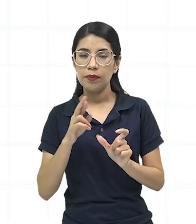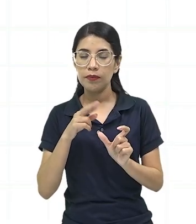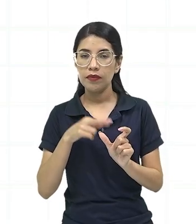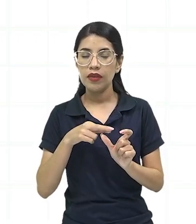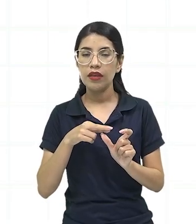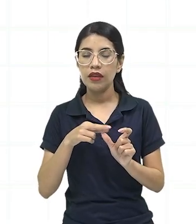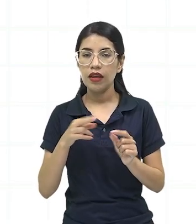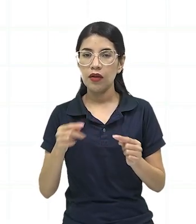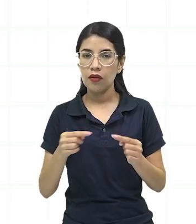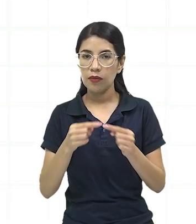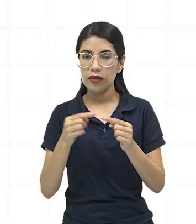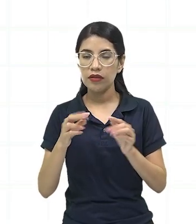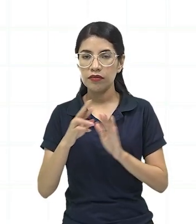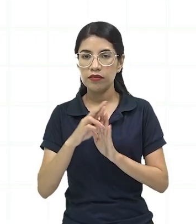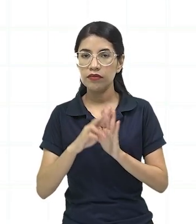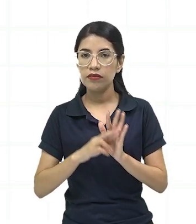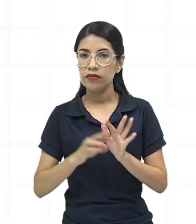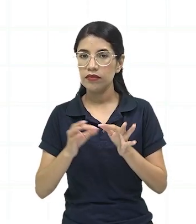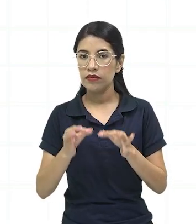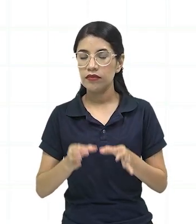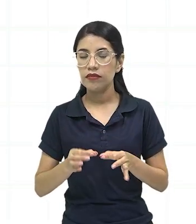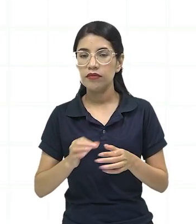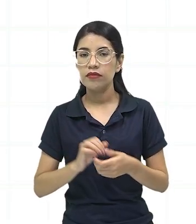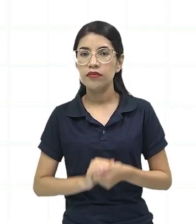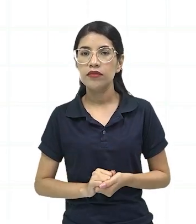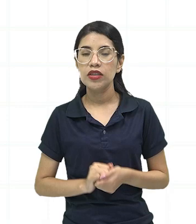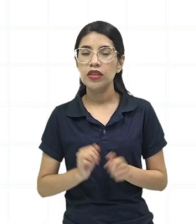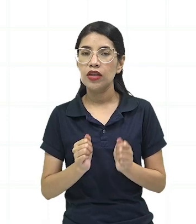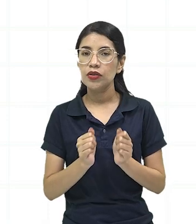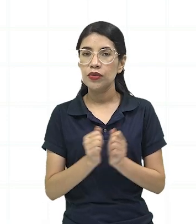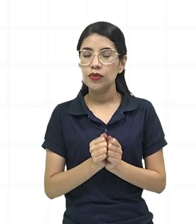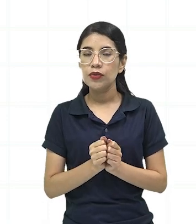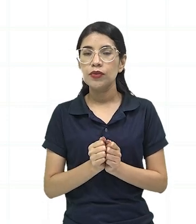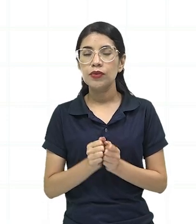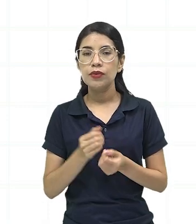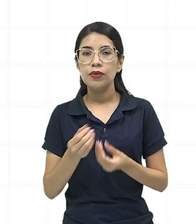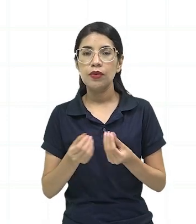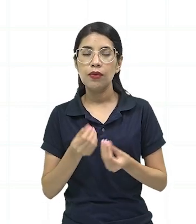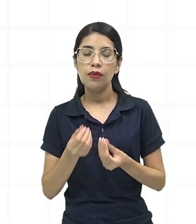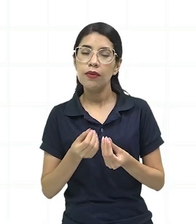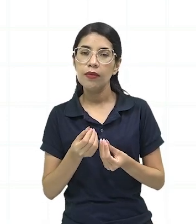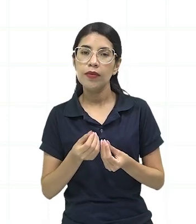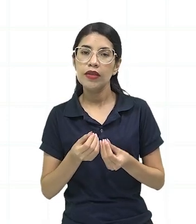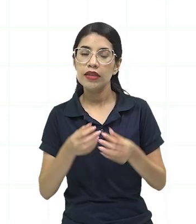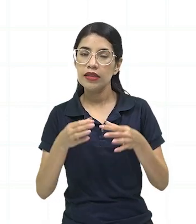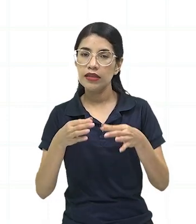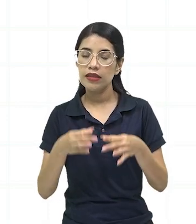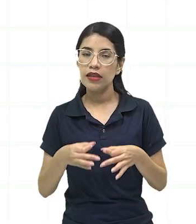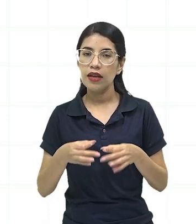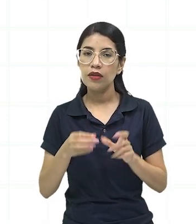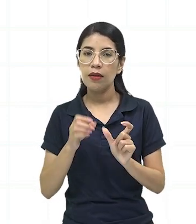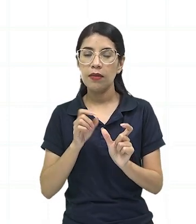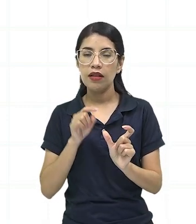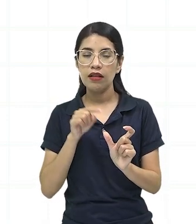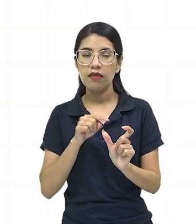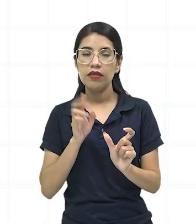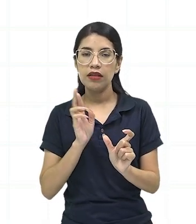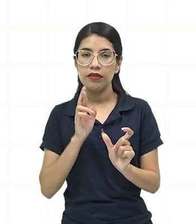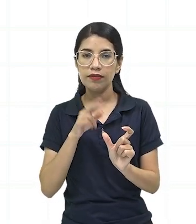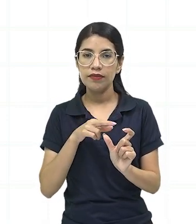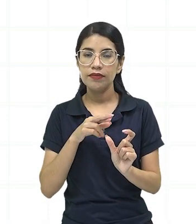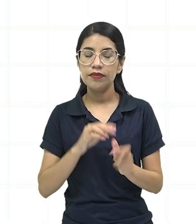está seguindo as regras, né, de acompanhar de forma adequada o termo a qual ele